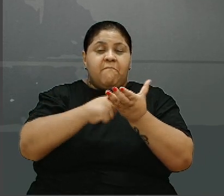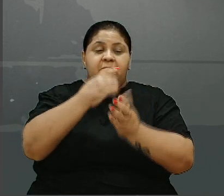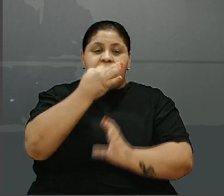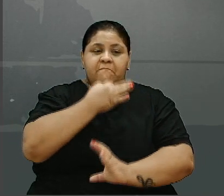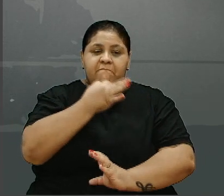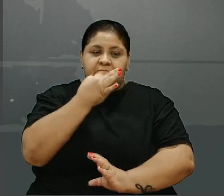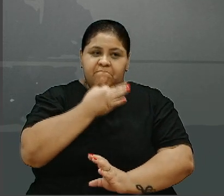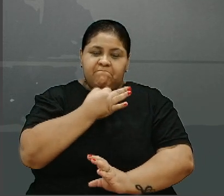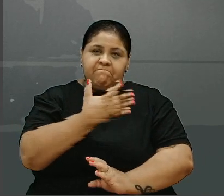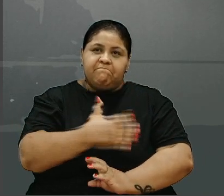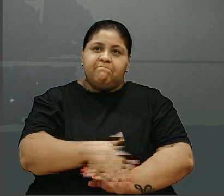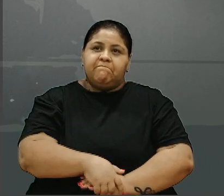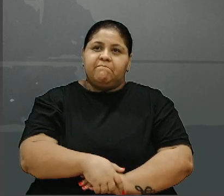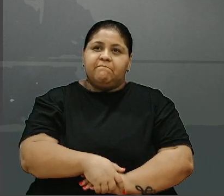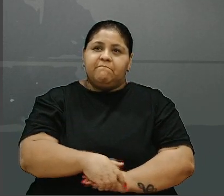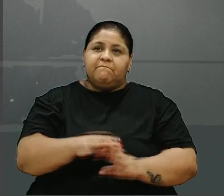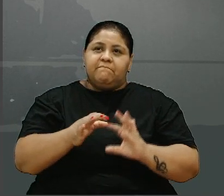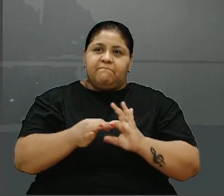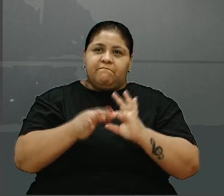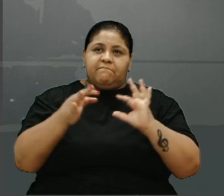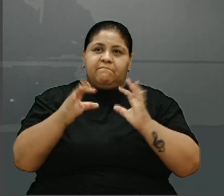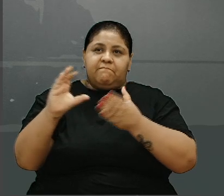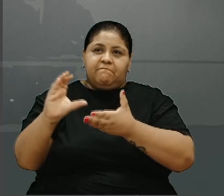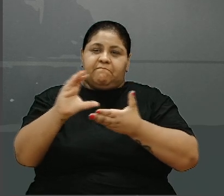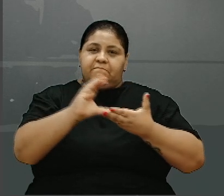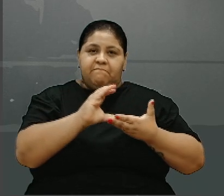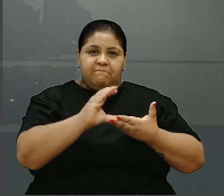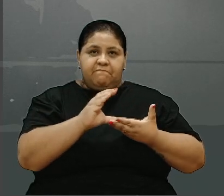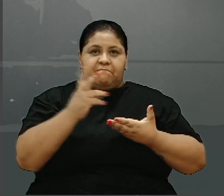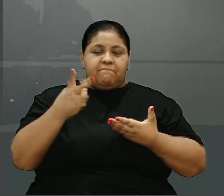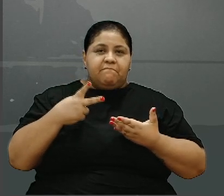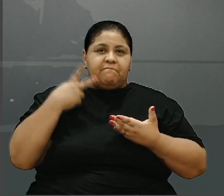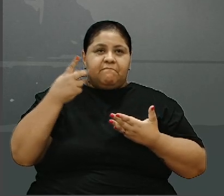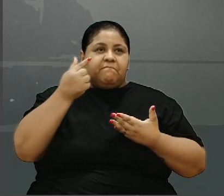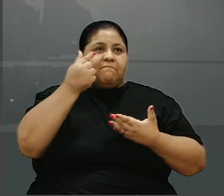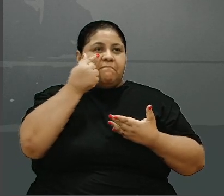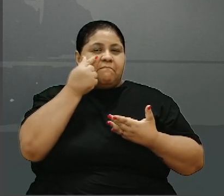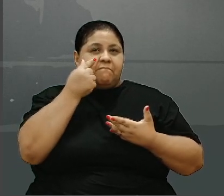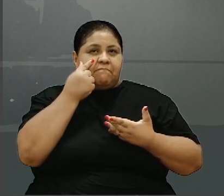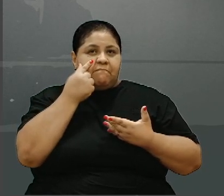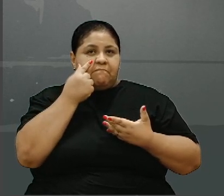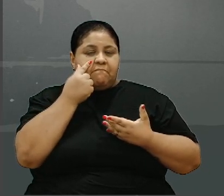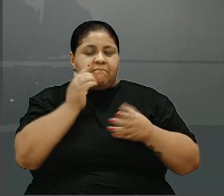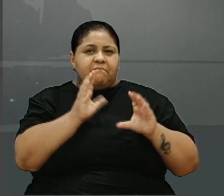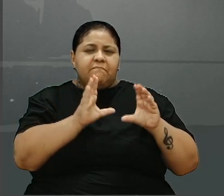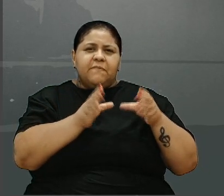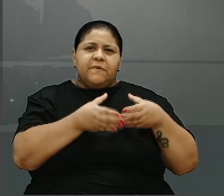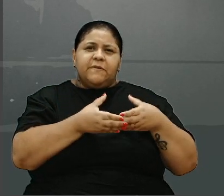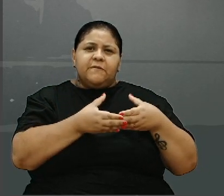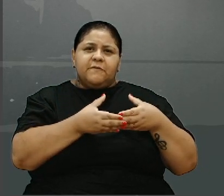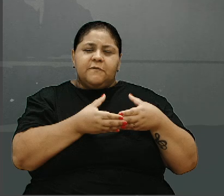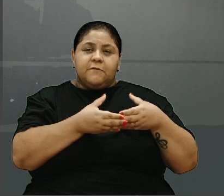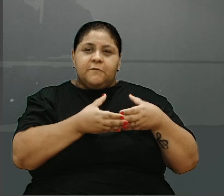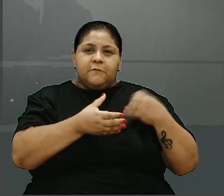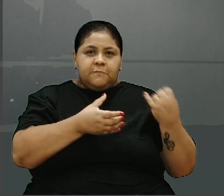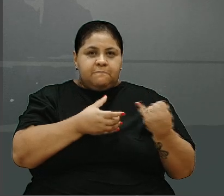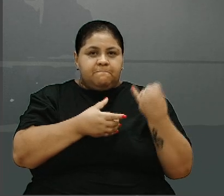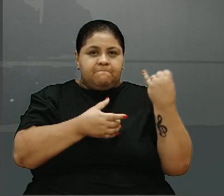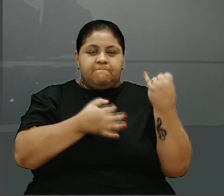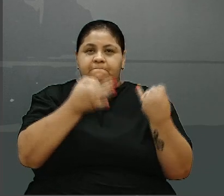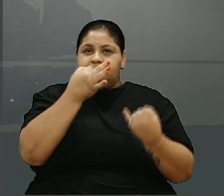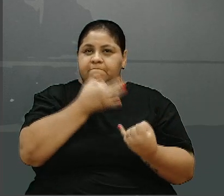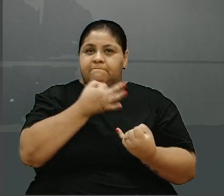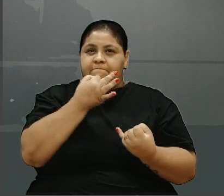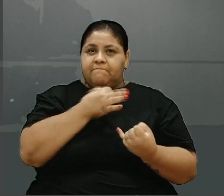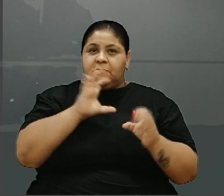Caxias e disponibilizará recursos, vereador Eloy Frisso, por um clube importantíssimo na nossa cidade, que é o